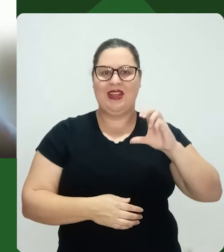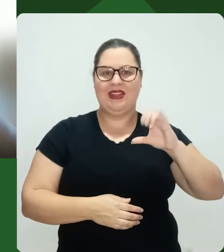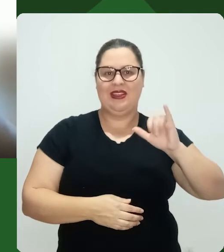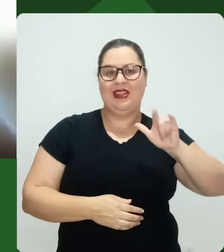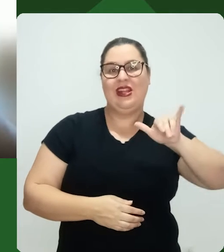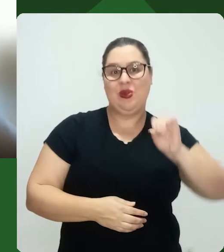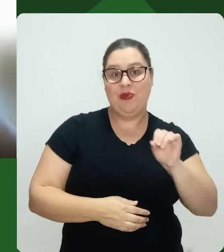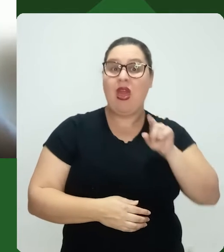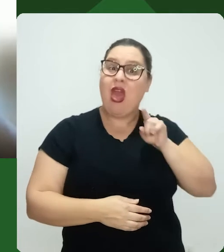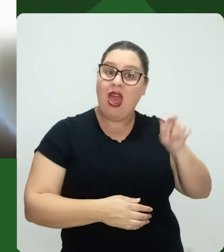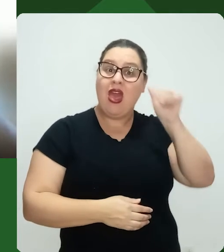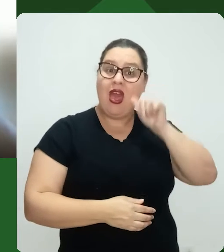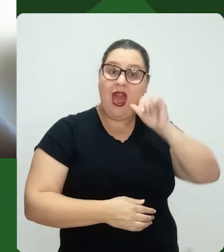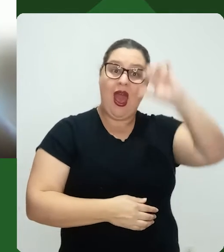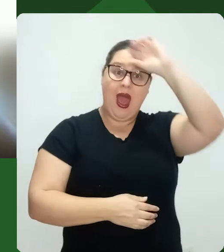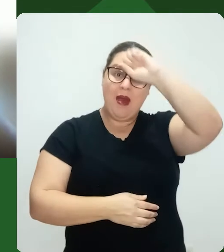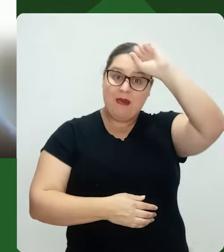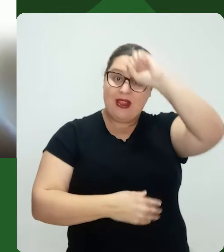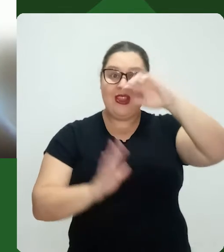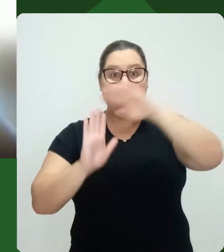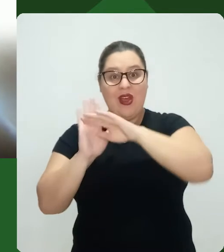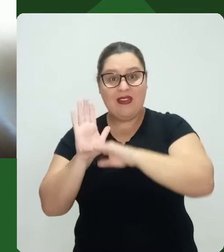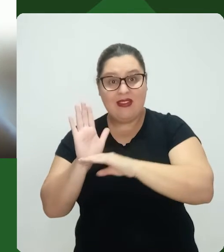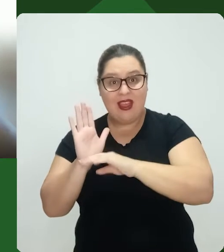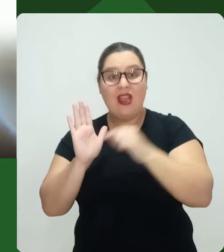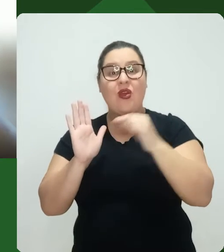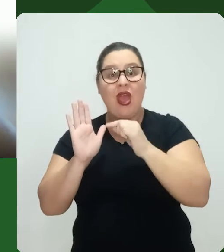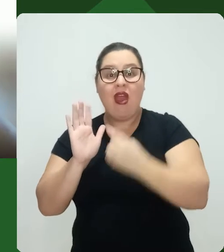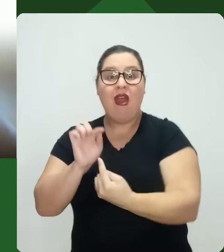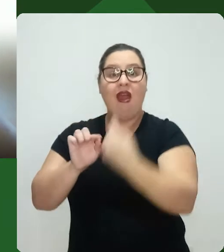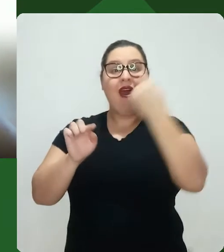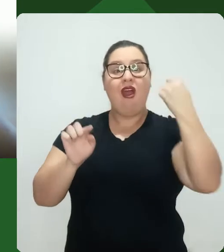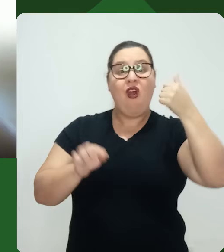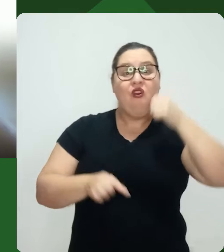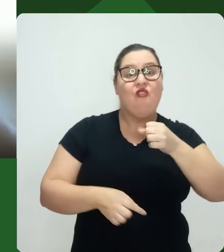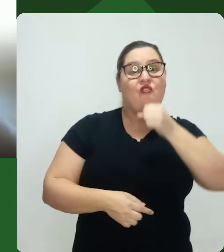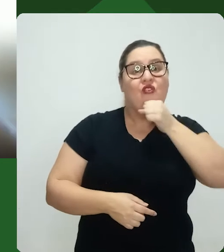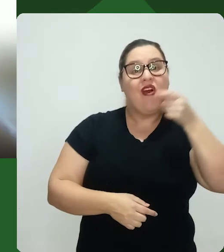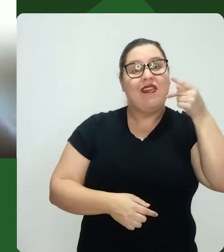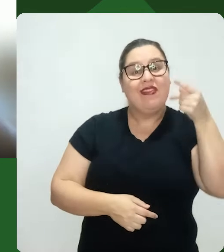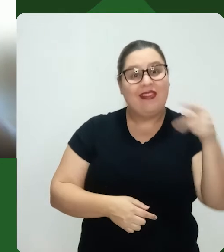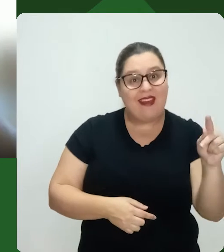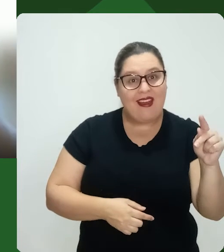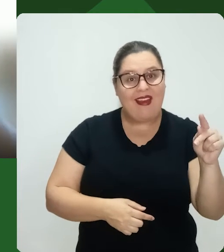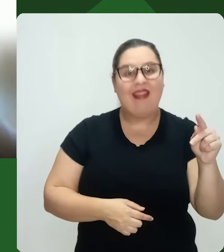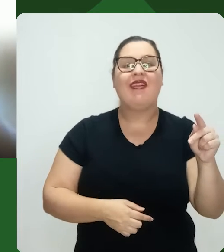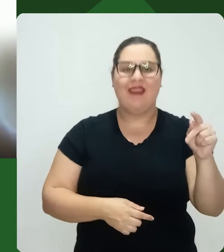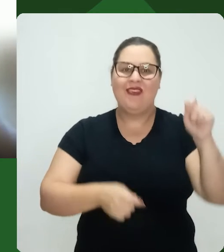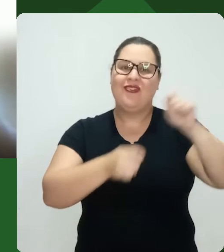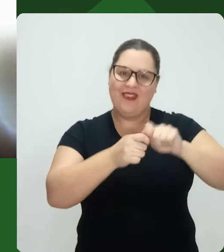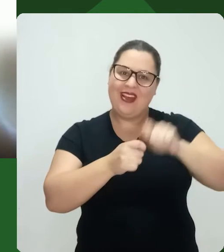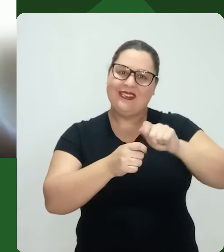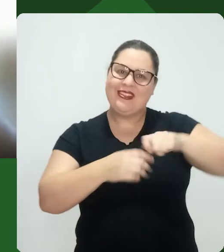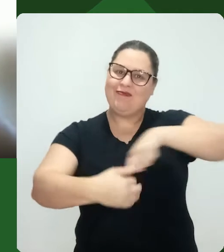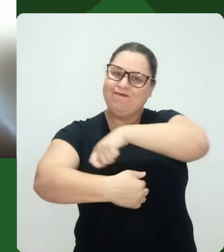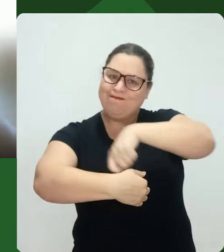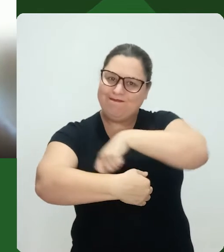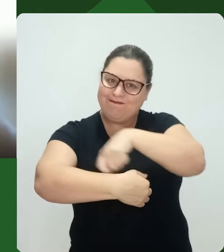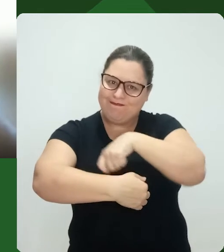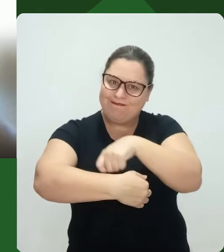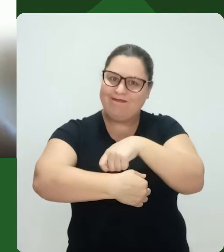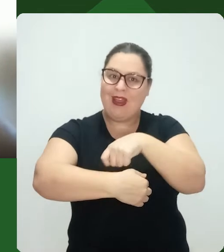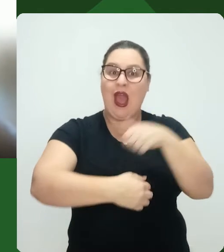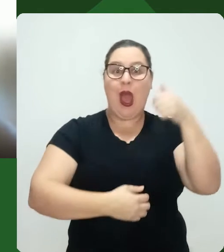1926. E ela aprendeu com a mãe dela essa receita, que aprendeu com a avó dela. Agora, vocês imaginem onde é que vai dar isso no tempo. Se ela é